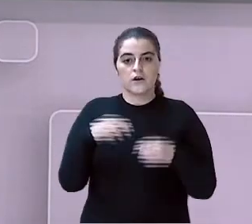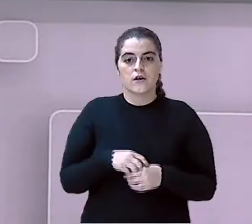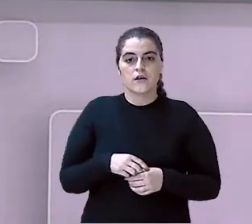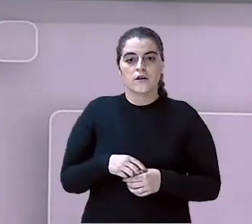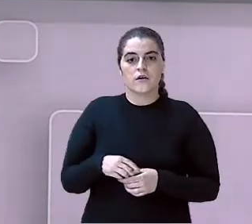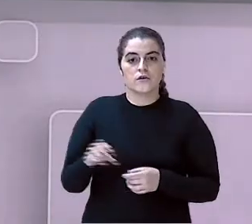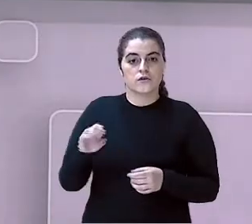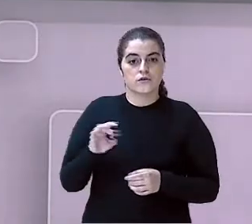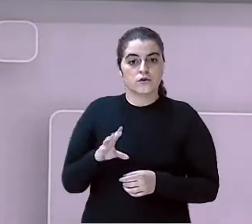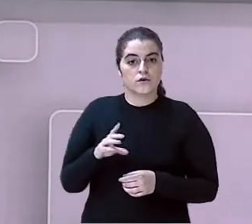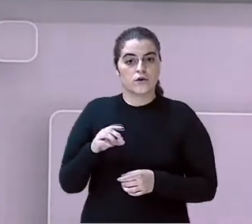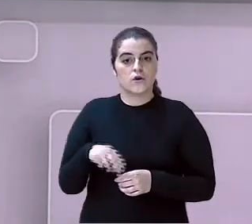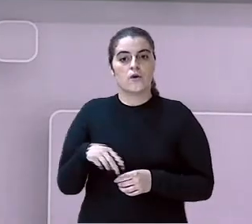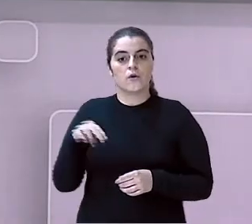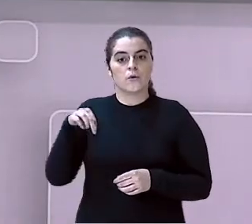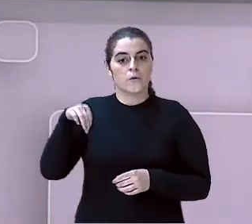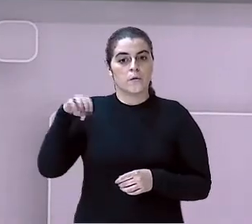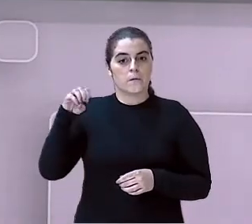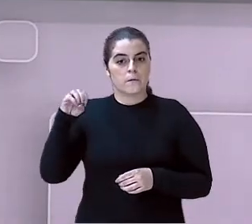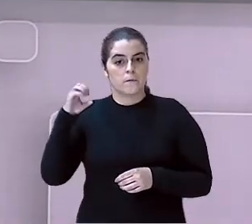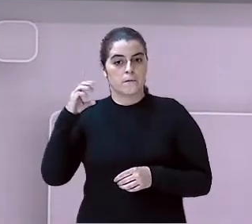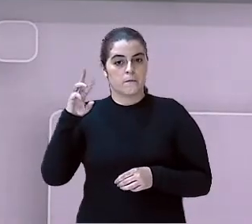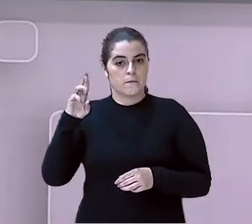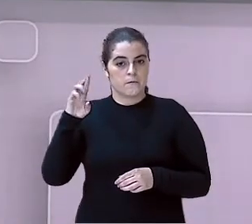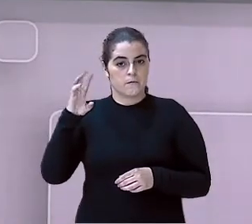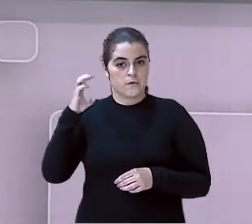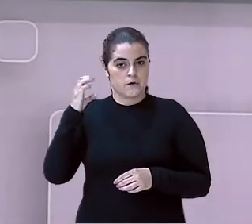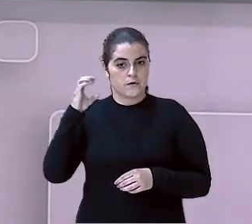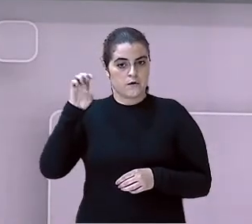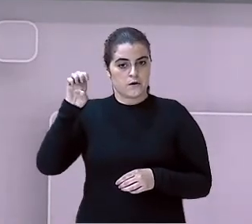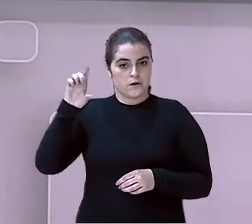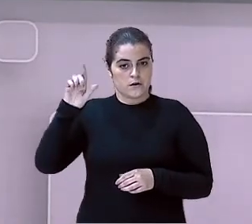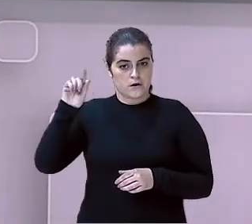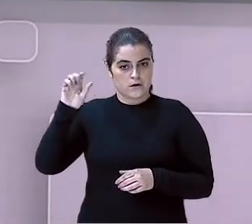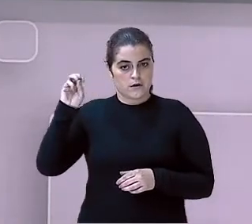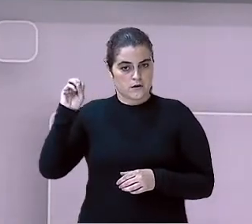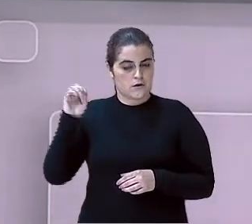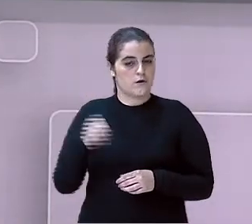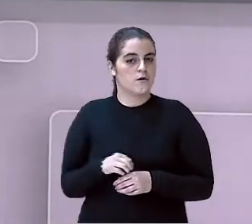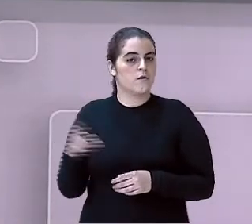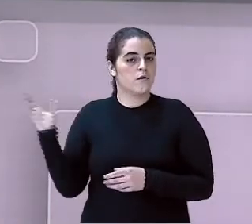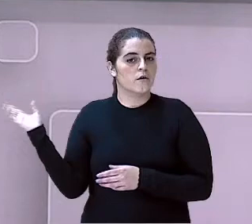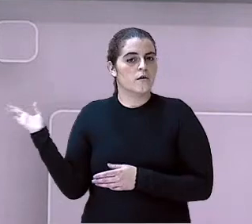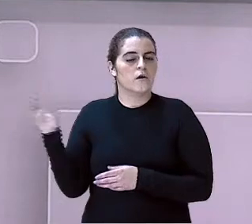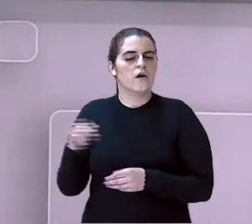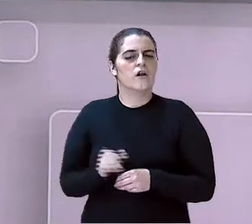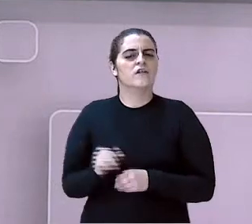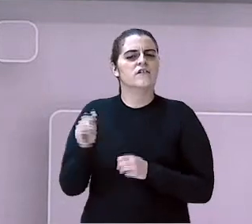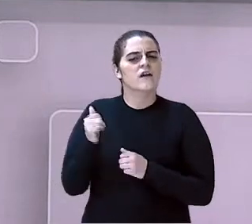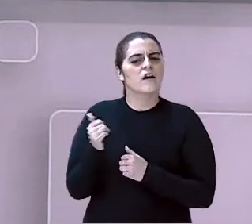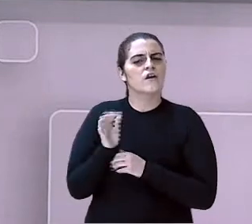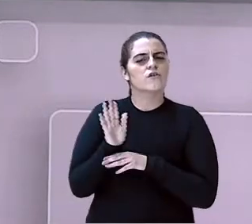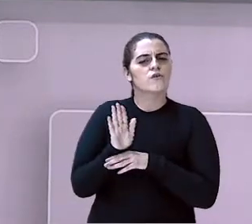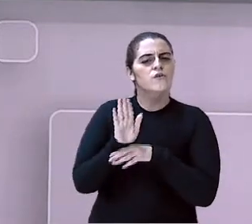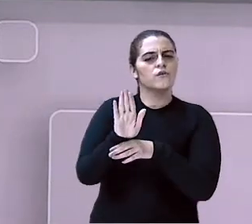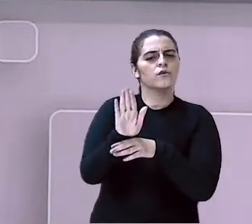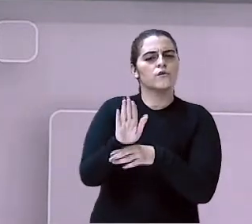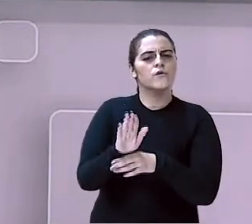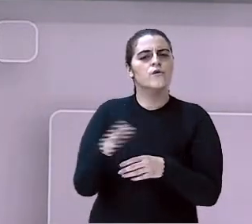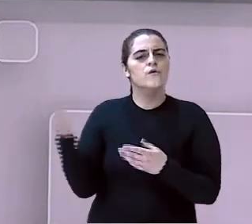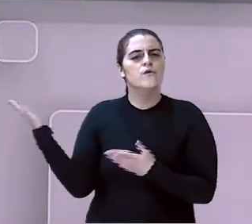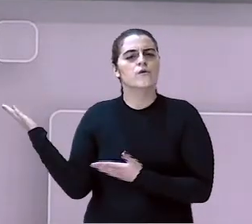cérebro, só o morcego, o golfinho e alguns animais que têm. E isso ajuda eles a usarem